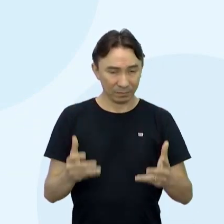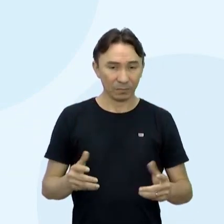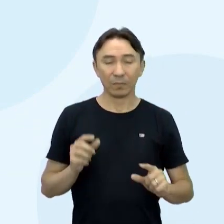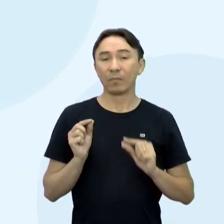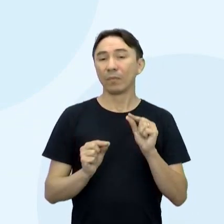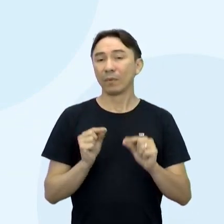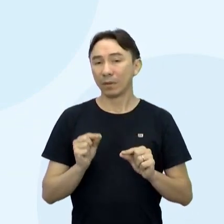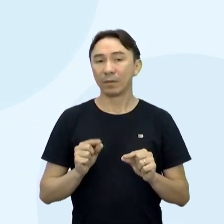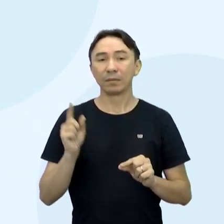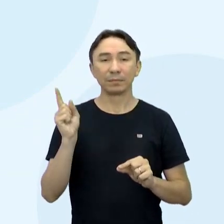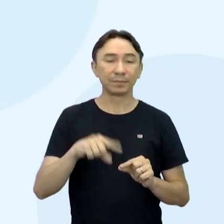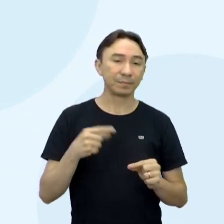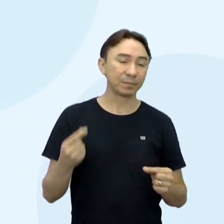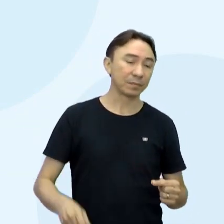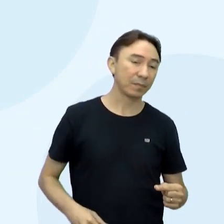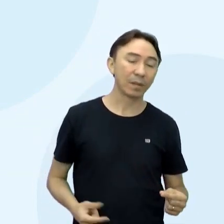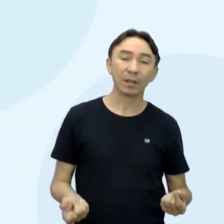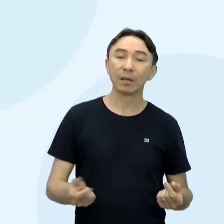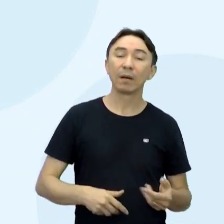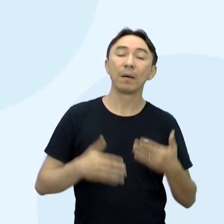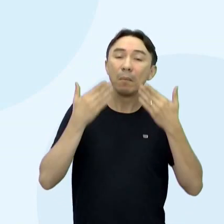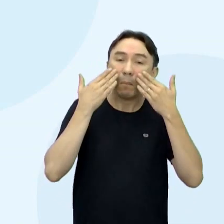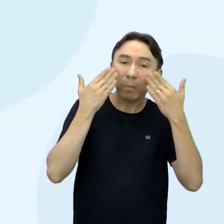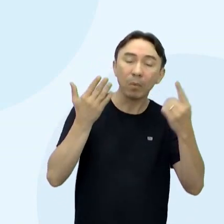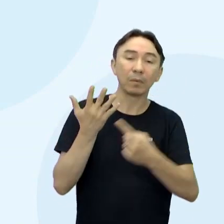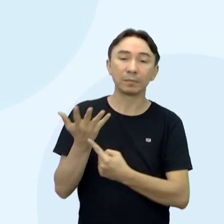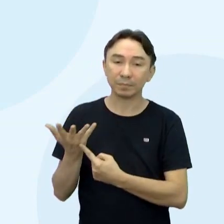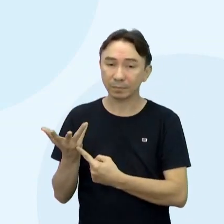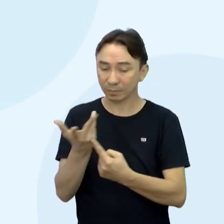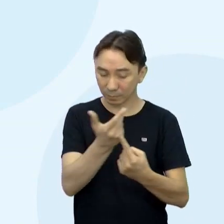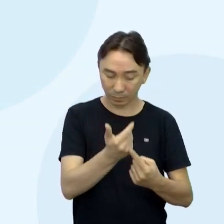artísticas, corpo em movimento.